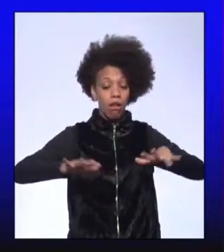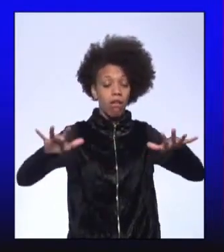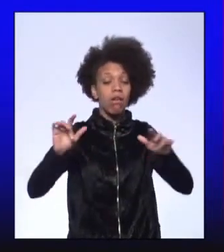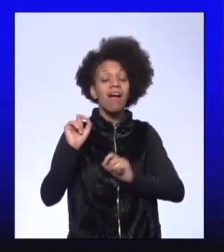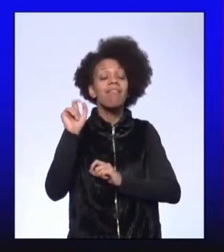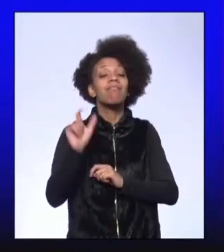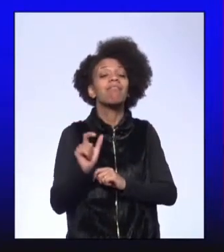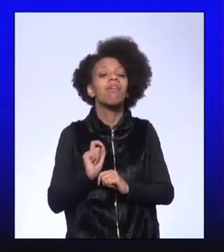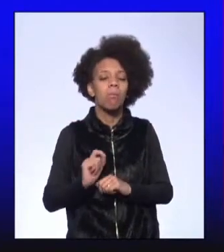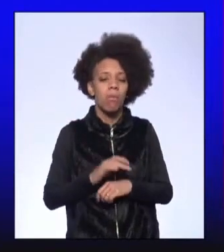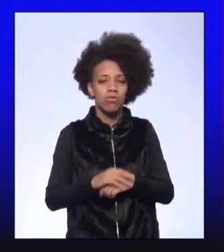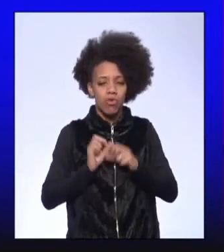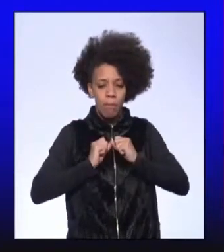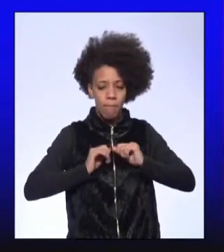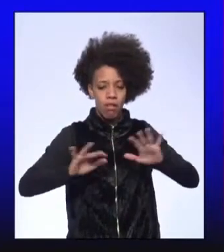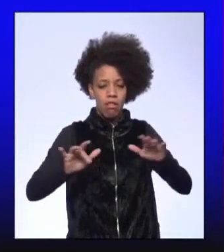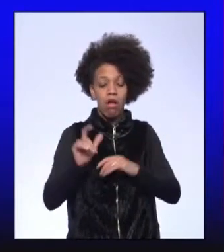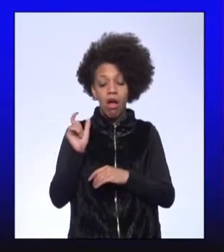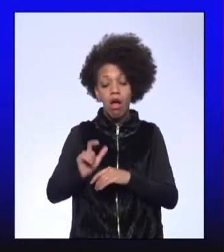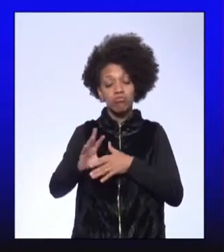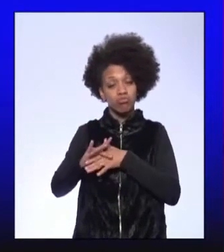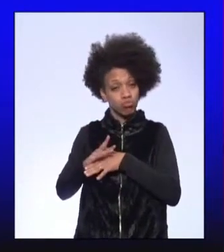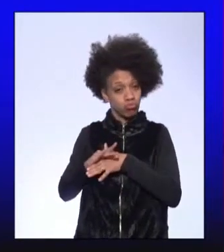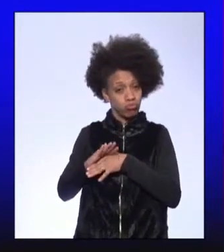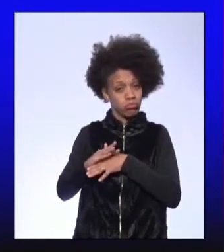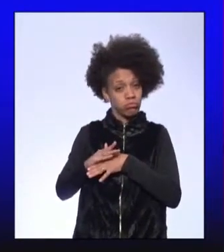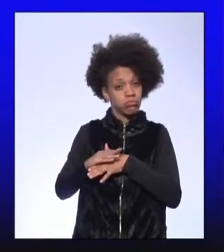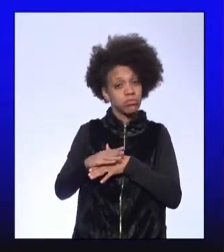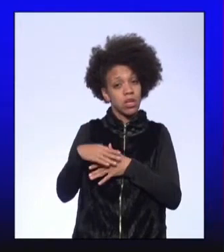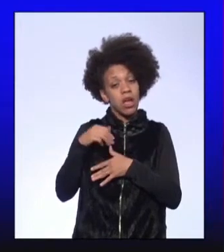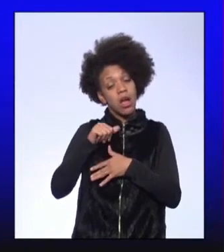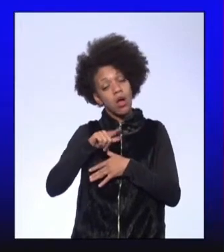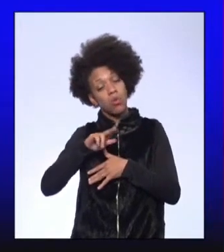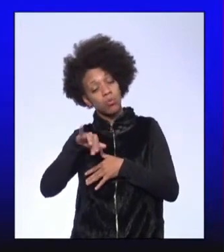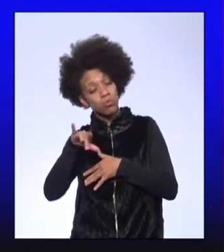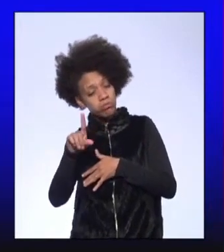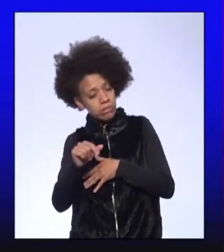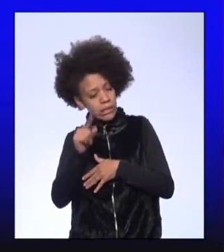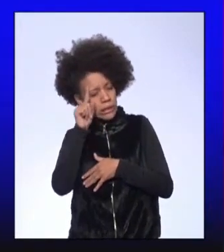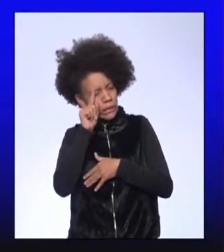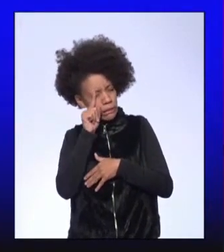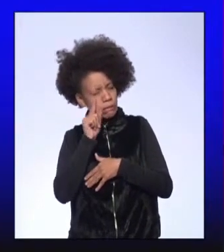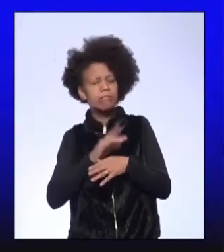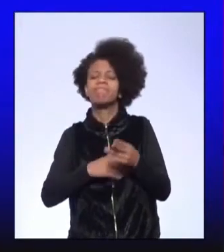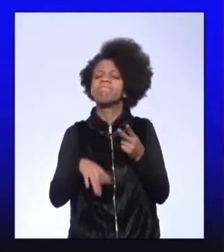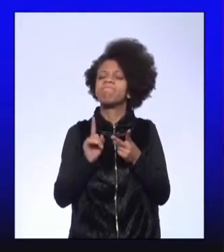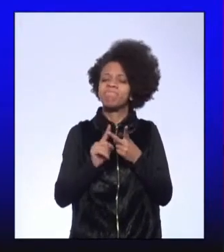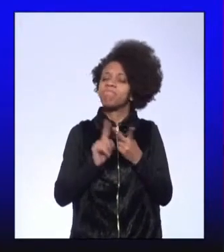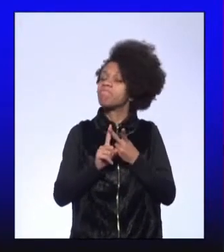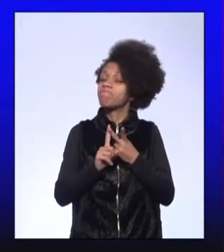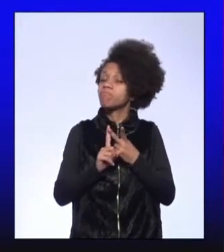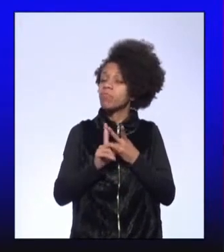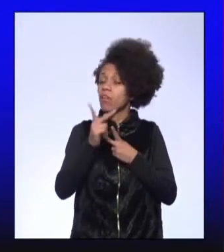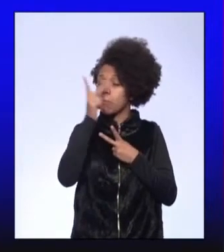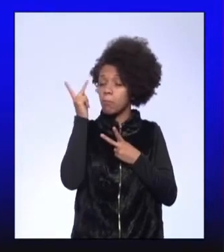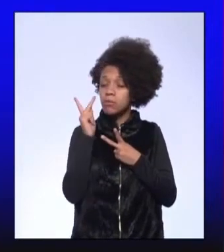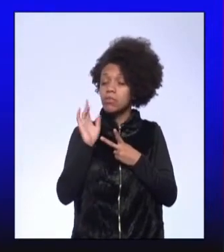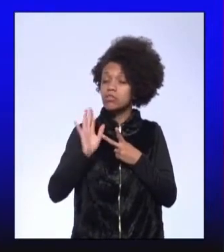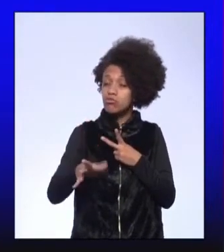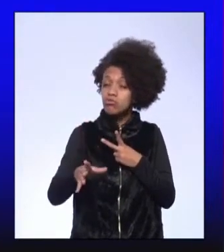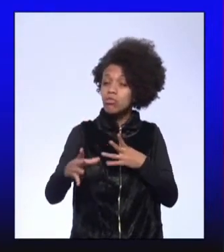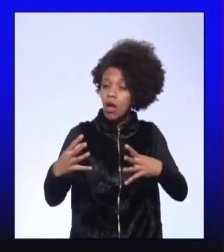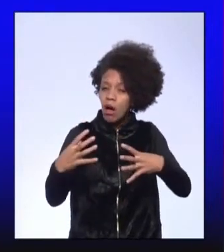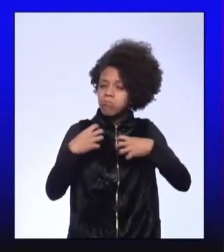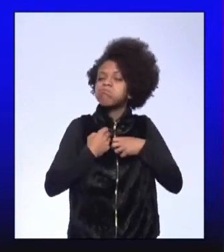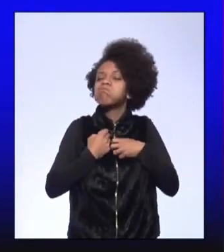pode transmitir? O indivíduo que está doente, na fase aguda da infecção, o indivíduo que está infectado, que